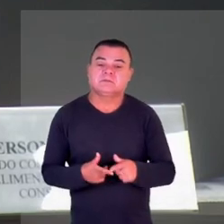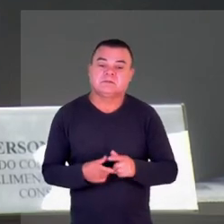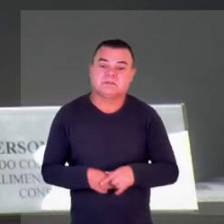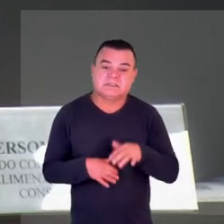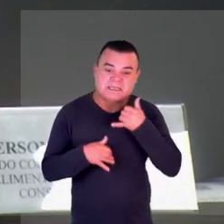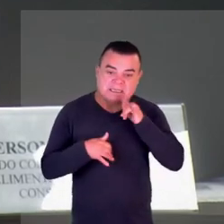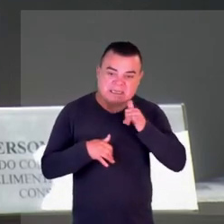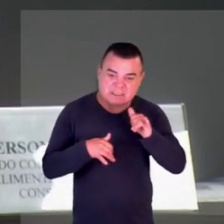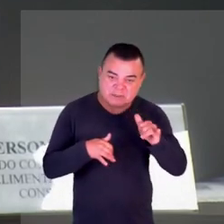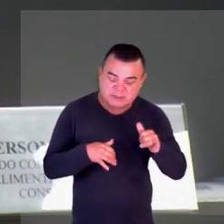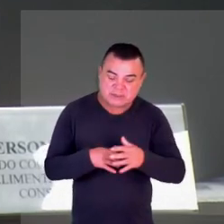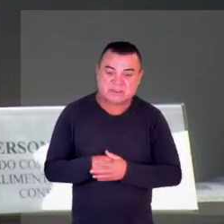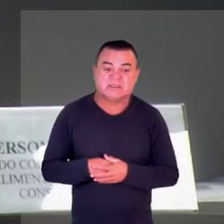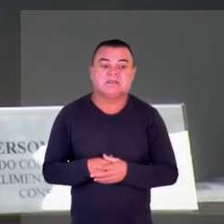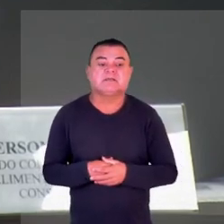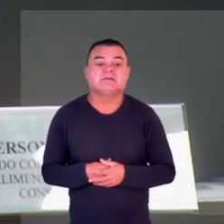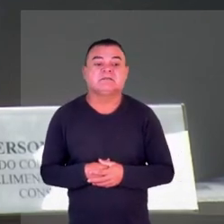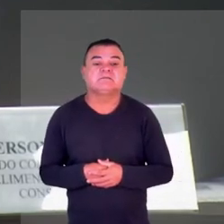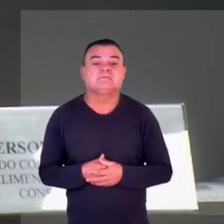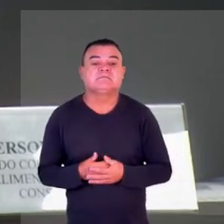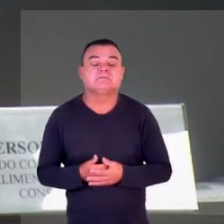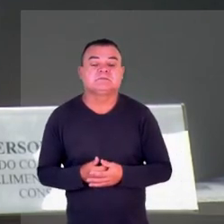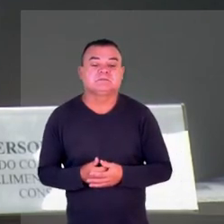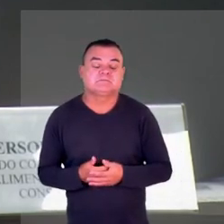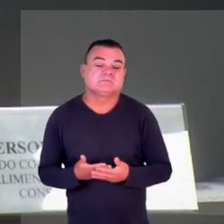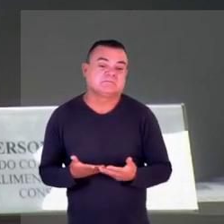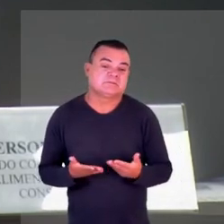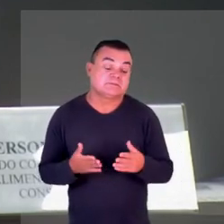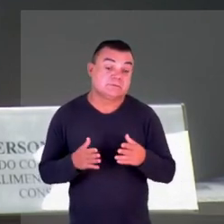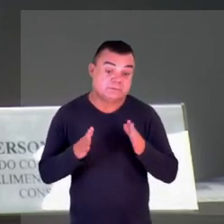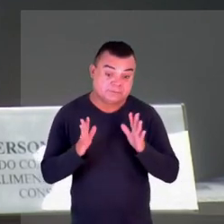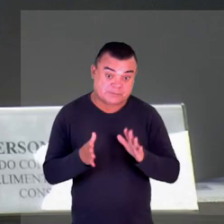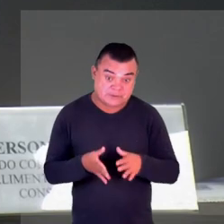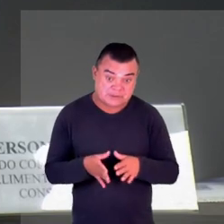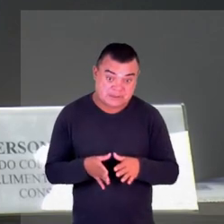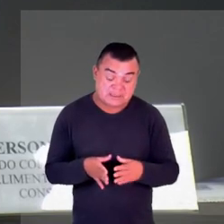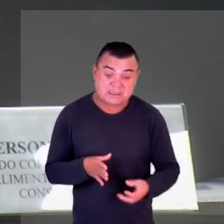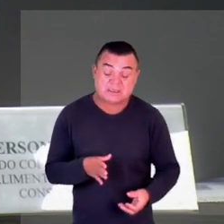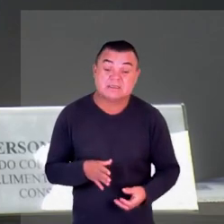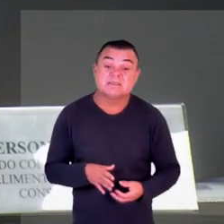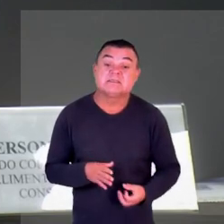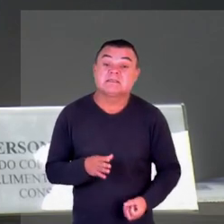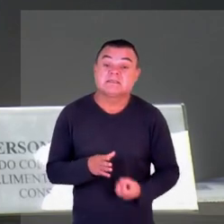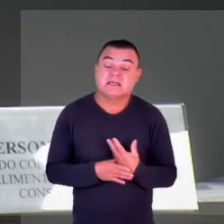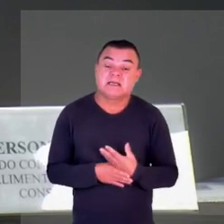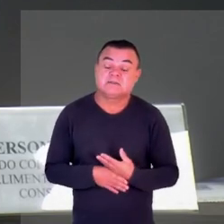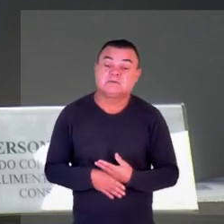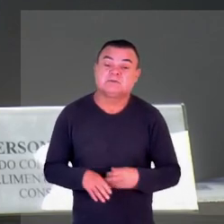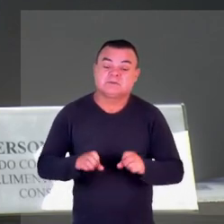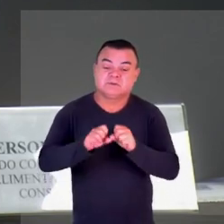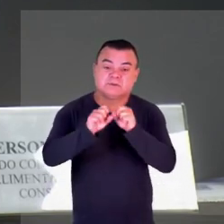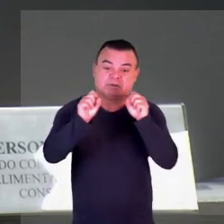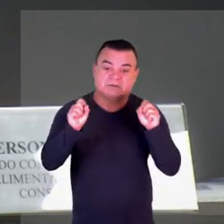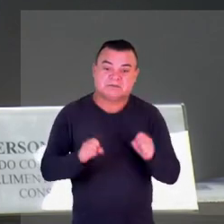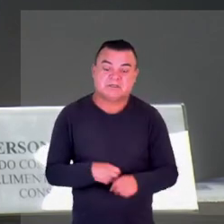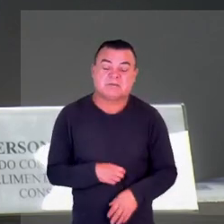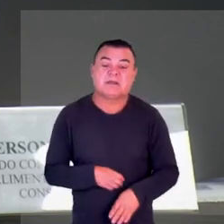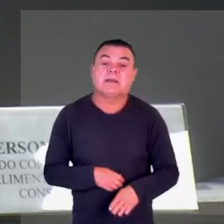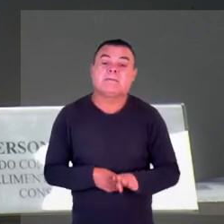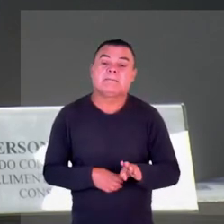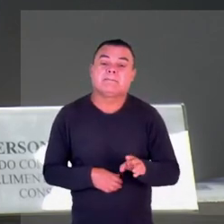quando a gente trata de energia a gente trata como algo estratégico foi assim que foi criado por exemplo o sistema Bras né Eletrobras